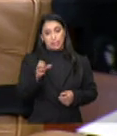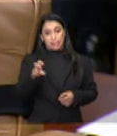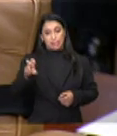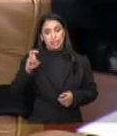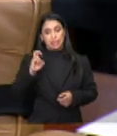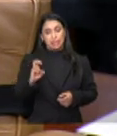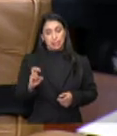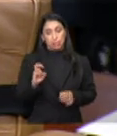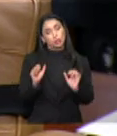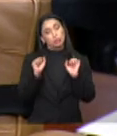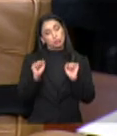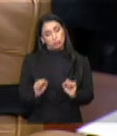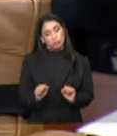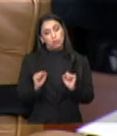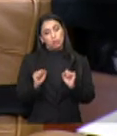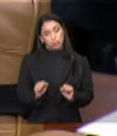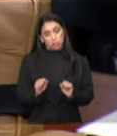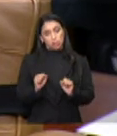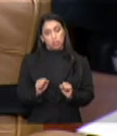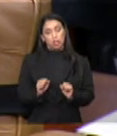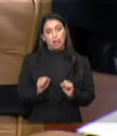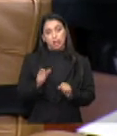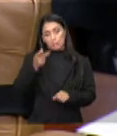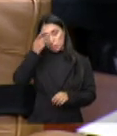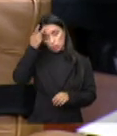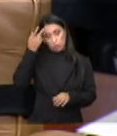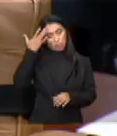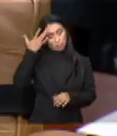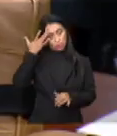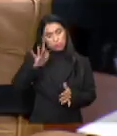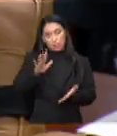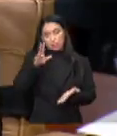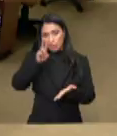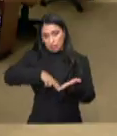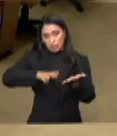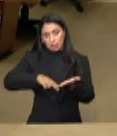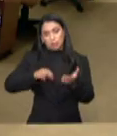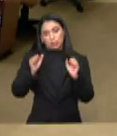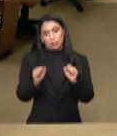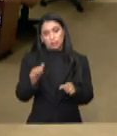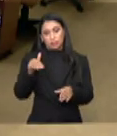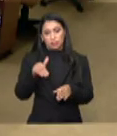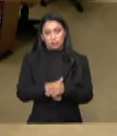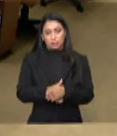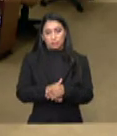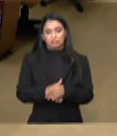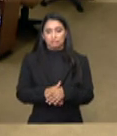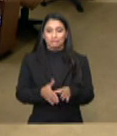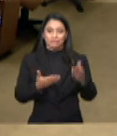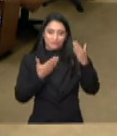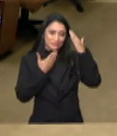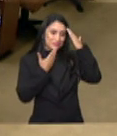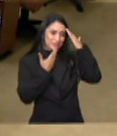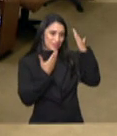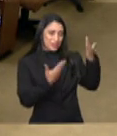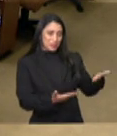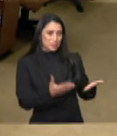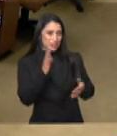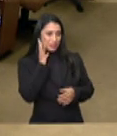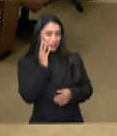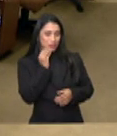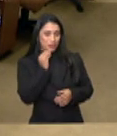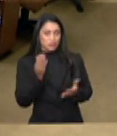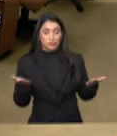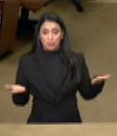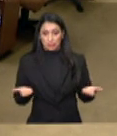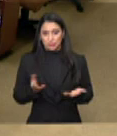1985 a possibilidade do analfabeto votar. E isso mudou o nosso país. Obrigado pela intervenção, ministro Toffoli. Mas dizia eu,